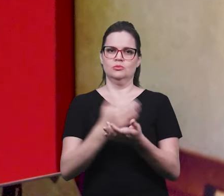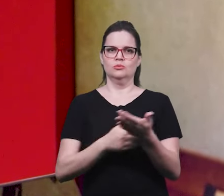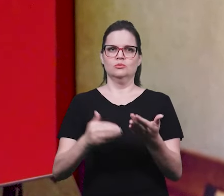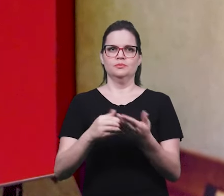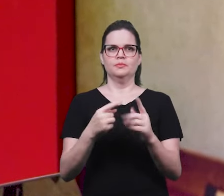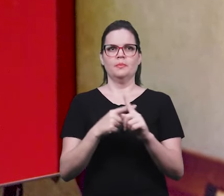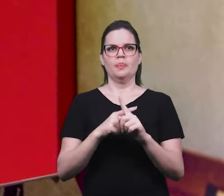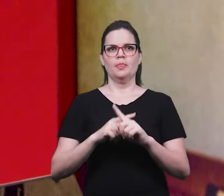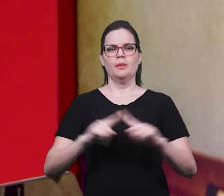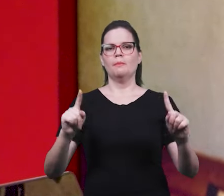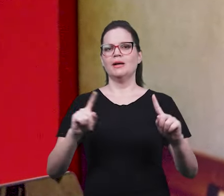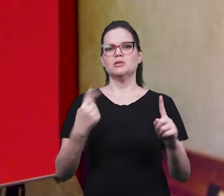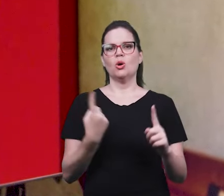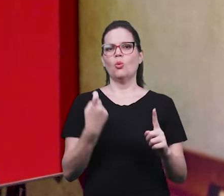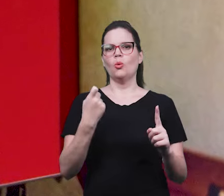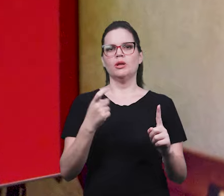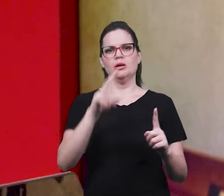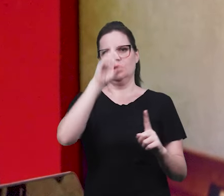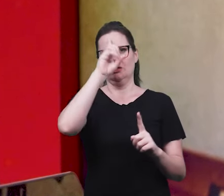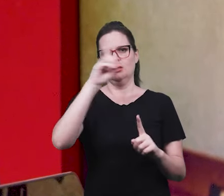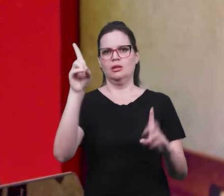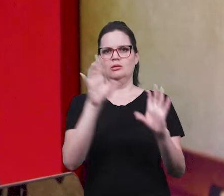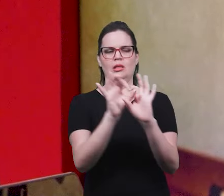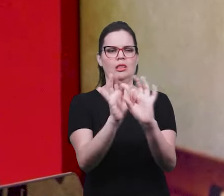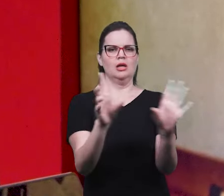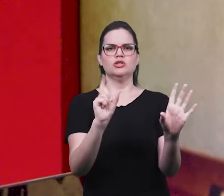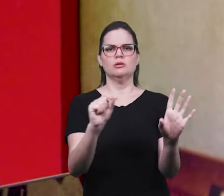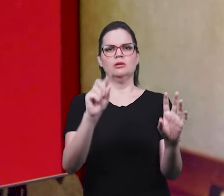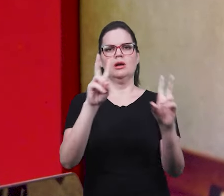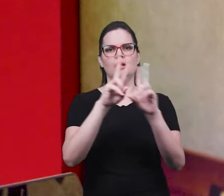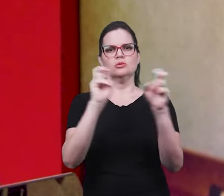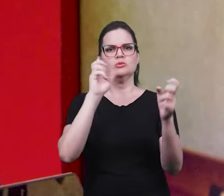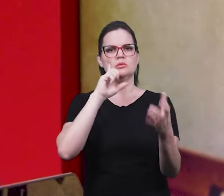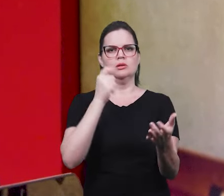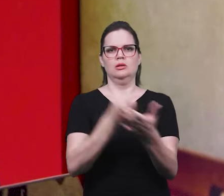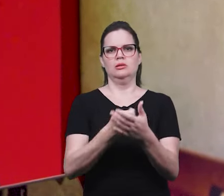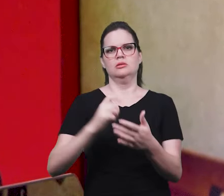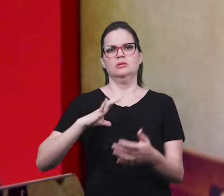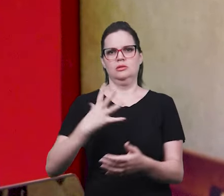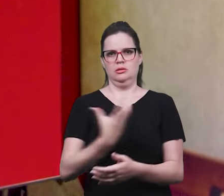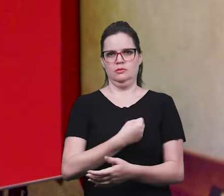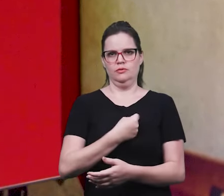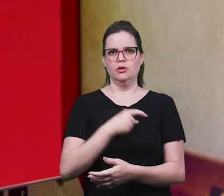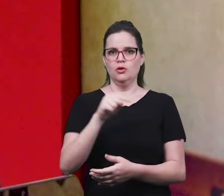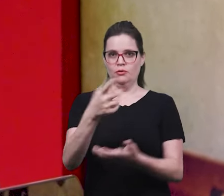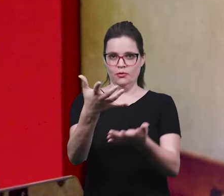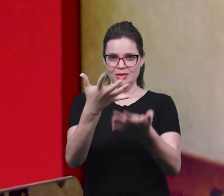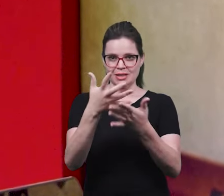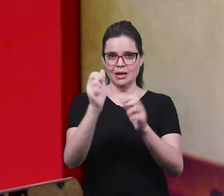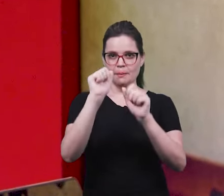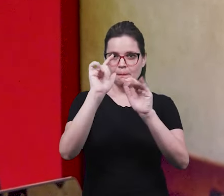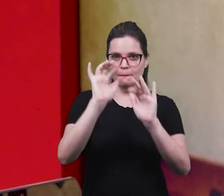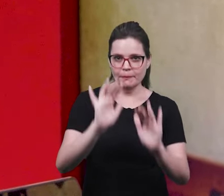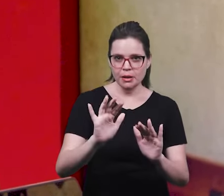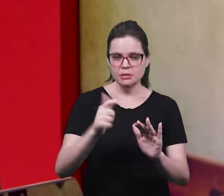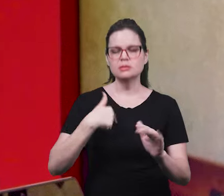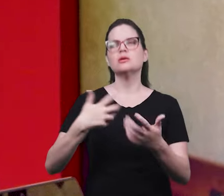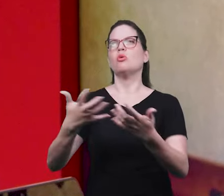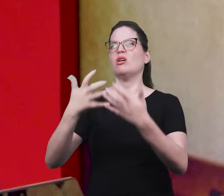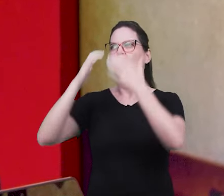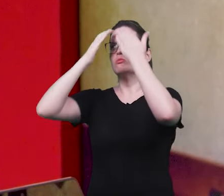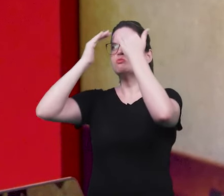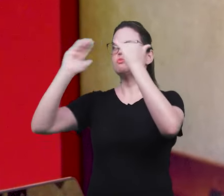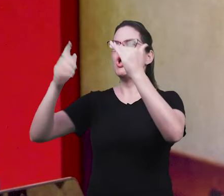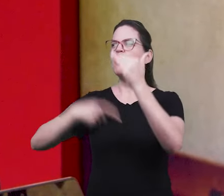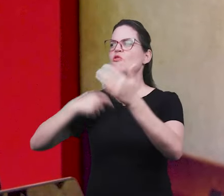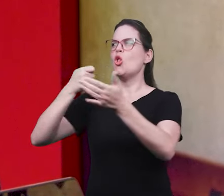deixa o livre-arbítrio do homem é a salvação do homem. O homem decidir seguir com ele vai seguir com o homem. Você quer ser abençoado? Ele vai te abençoar. Não, eu quero seguir. eu